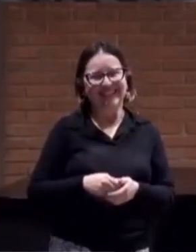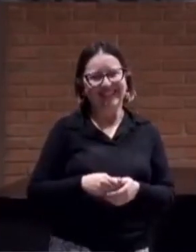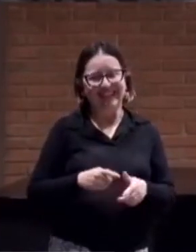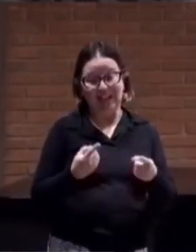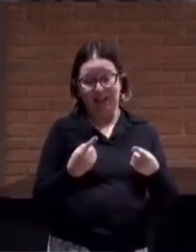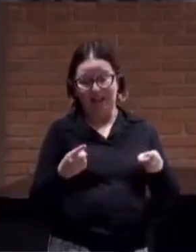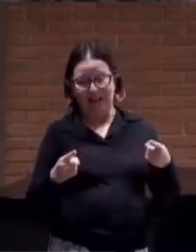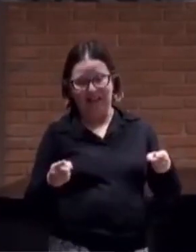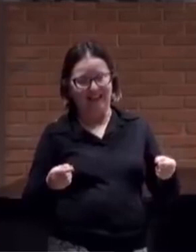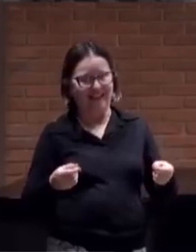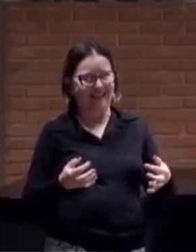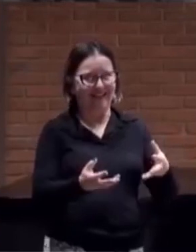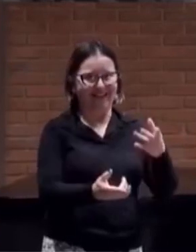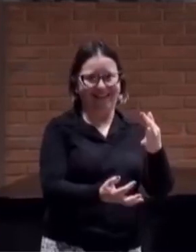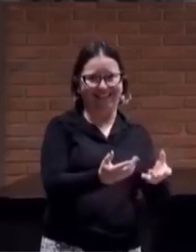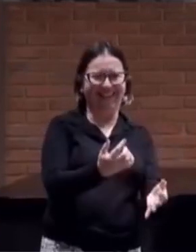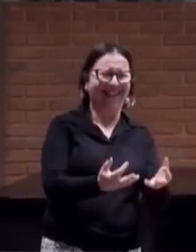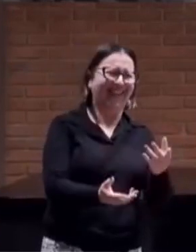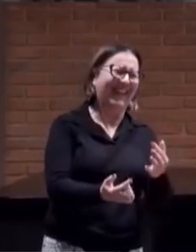churrasco no inferno.